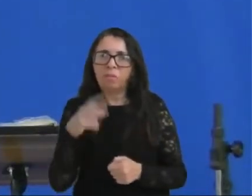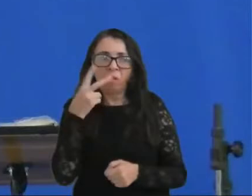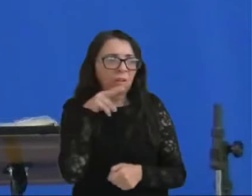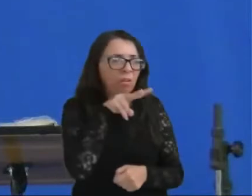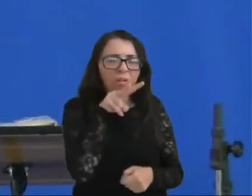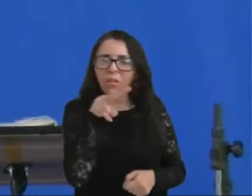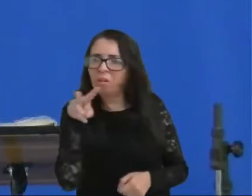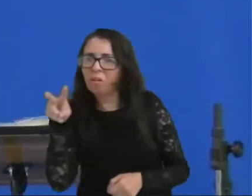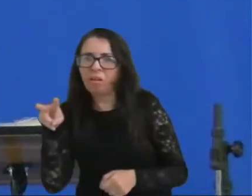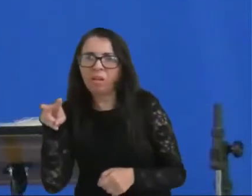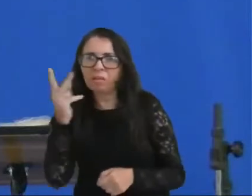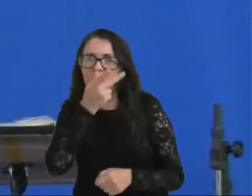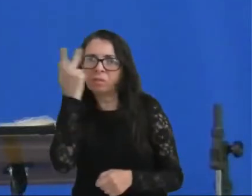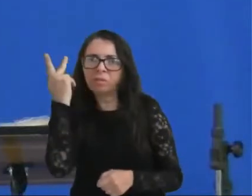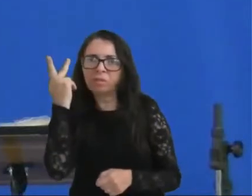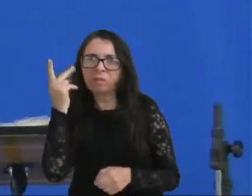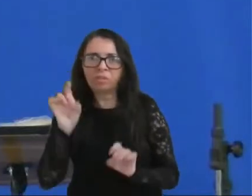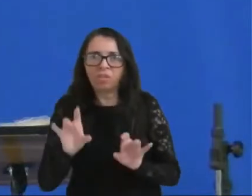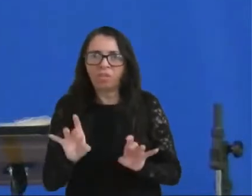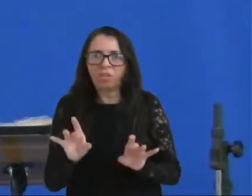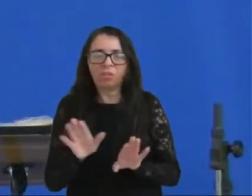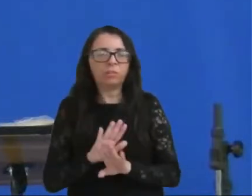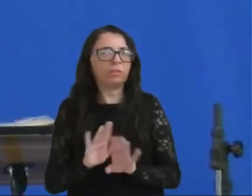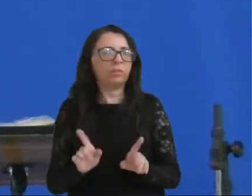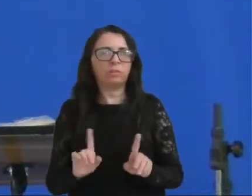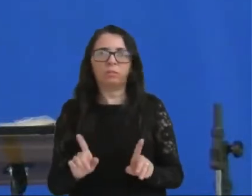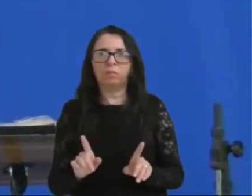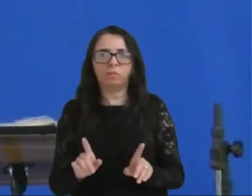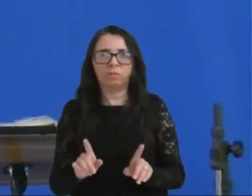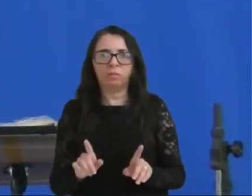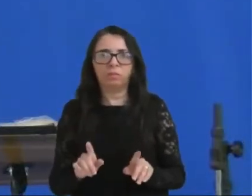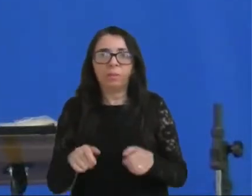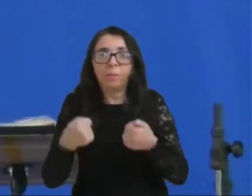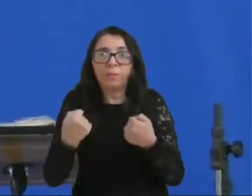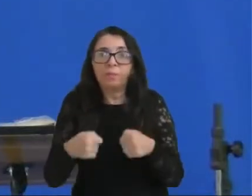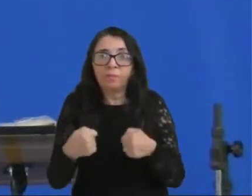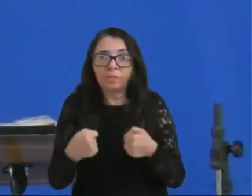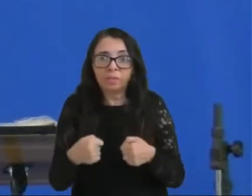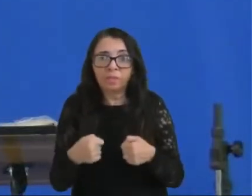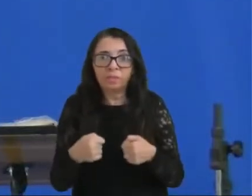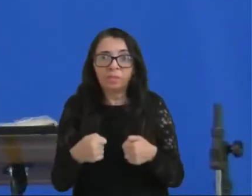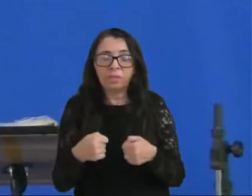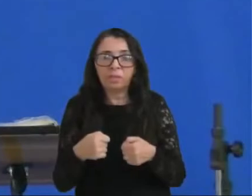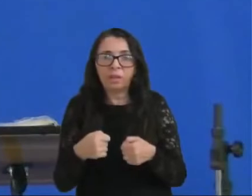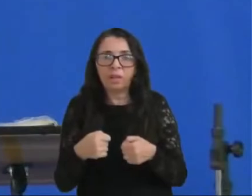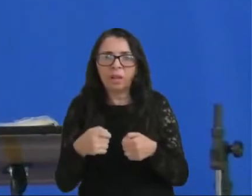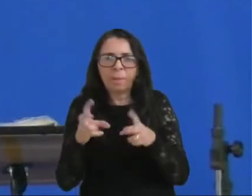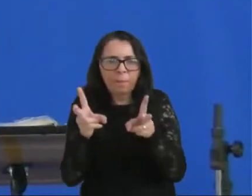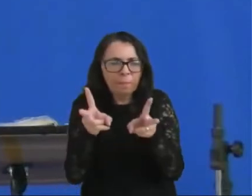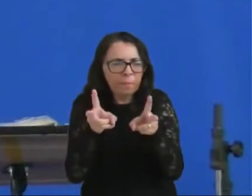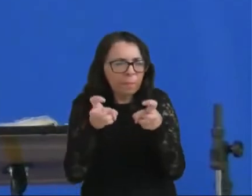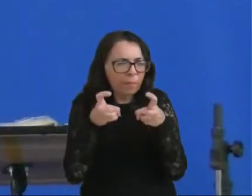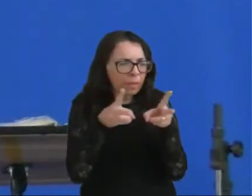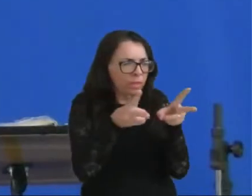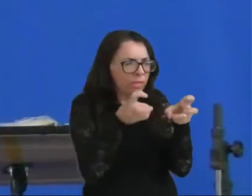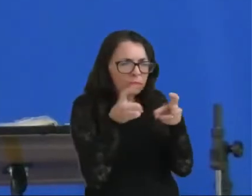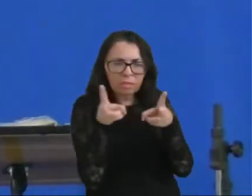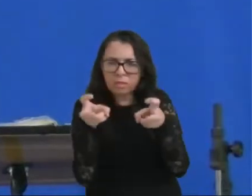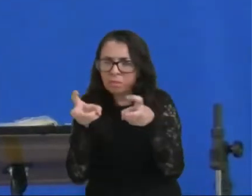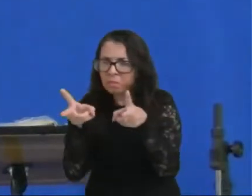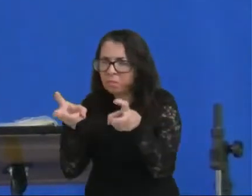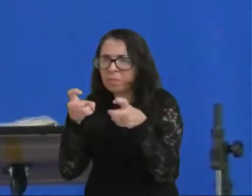conseguia olhar em sua volta, ver falso profeta, ver falso mestres,